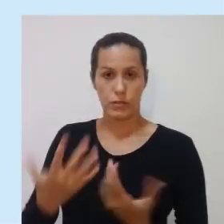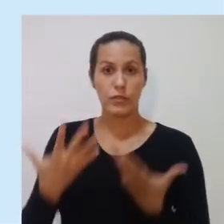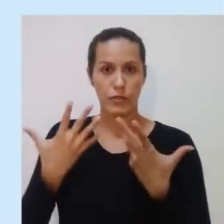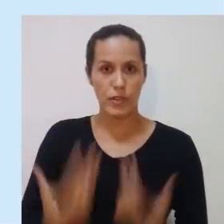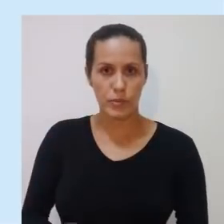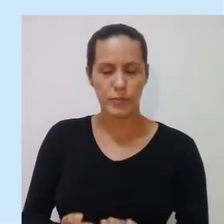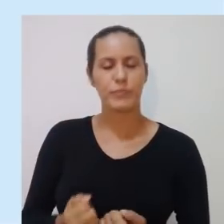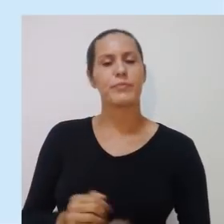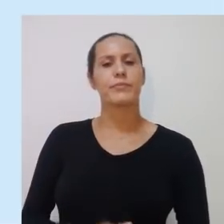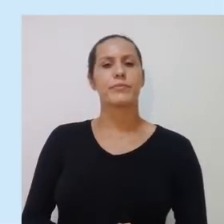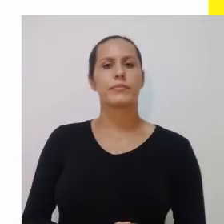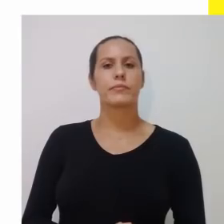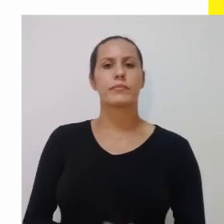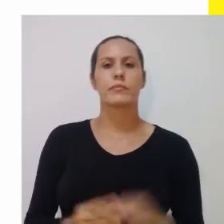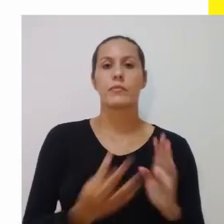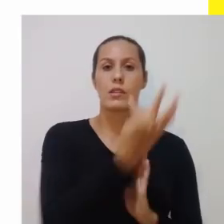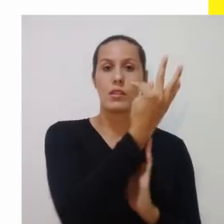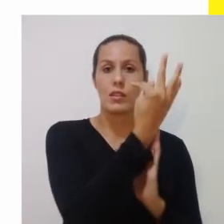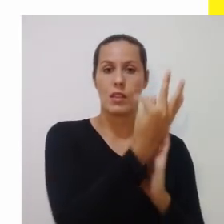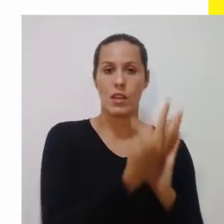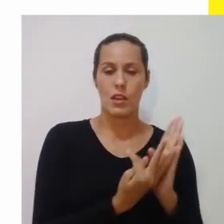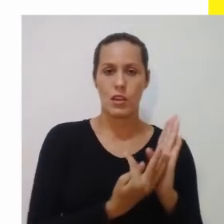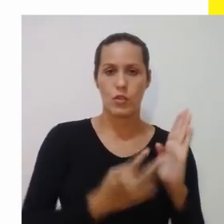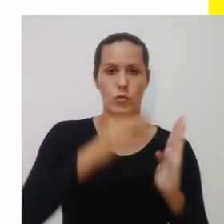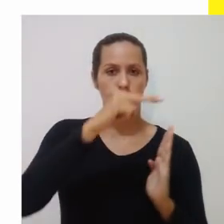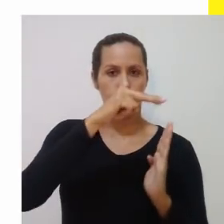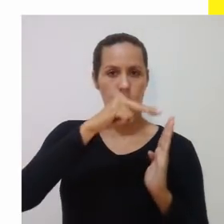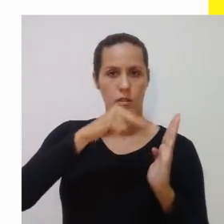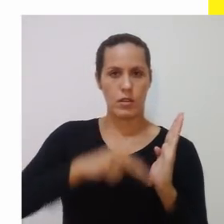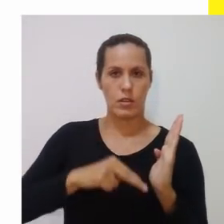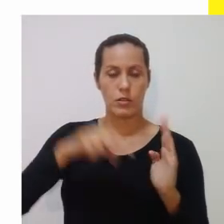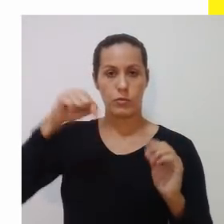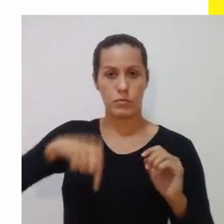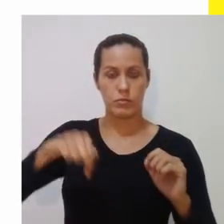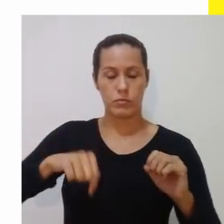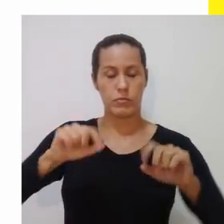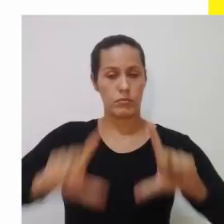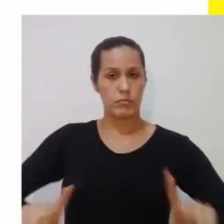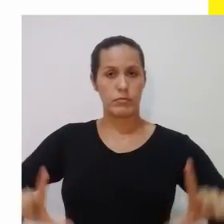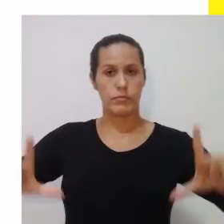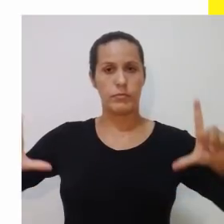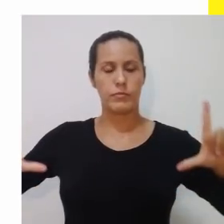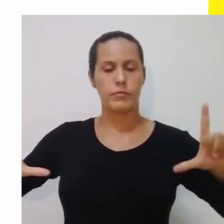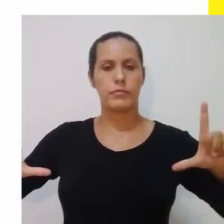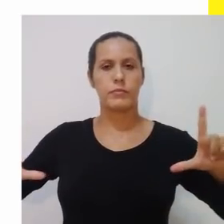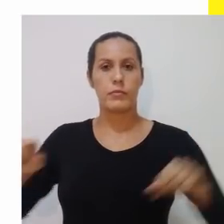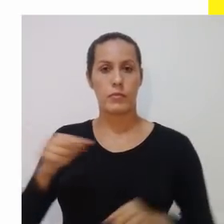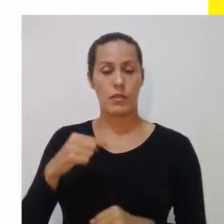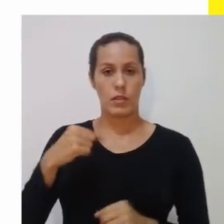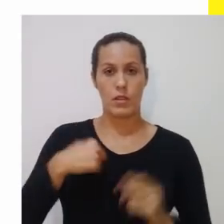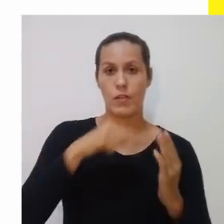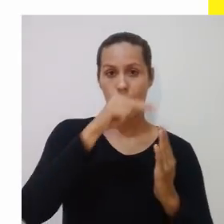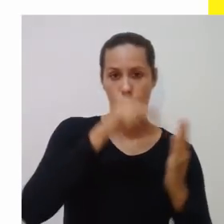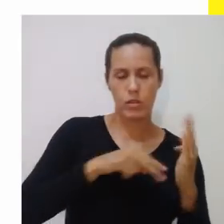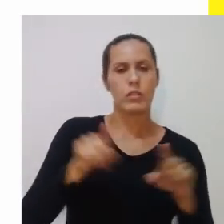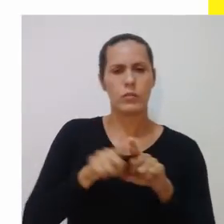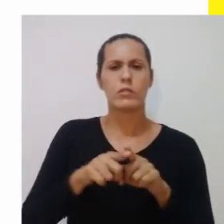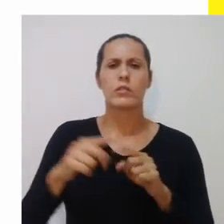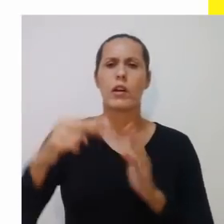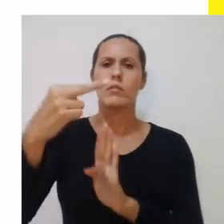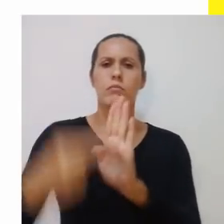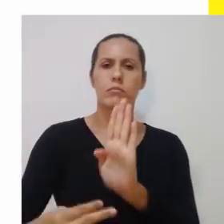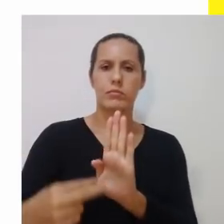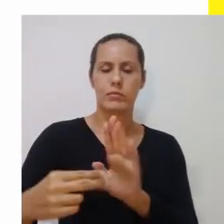fácil. Vamos lá. Leia o texto abaixo. Isso está aí na tela. Você vai